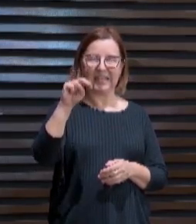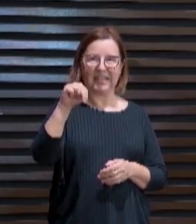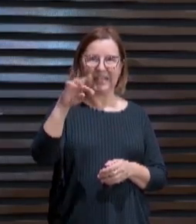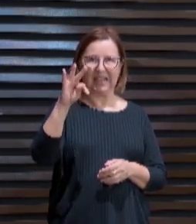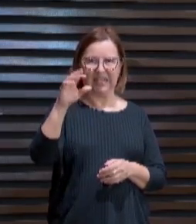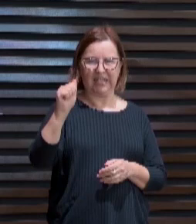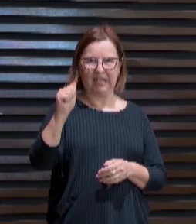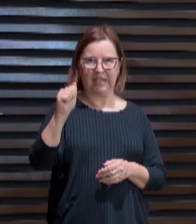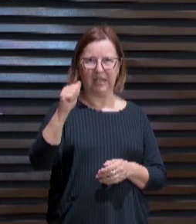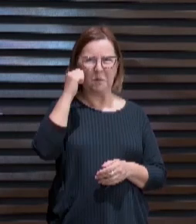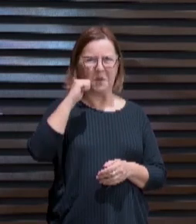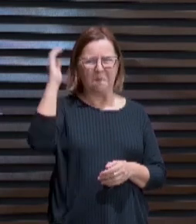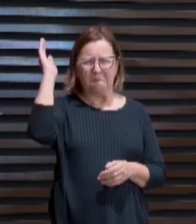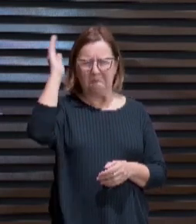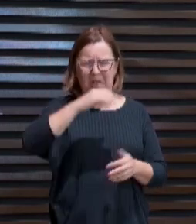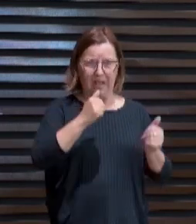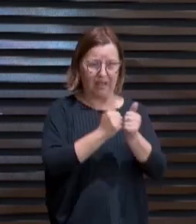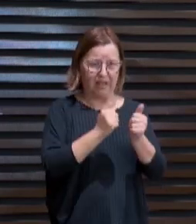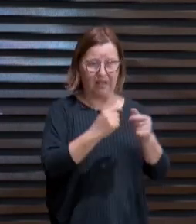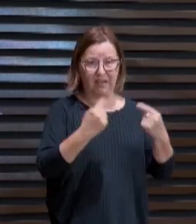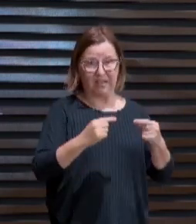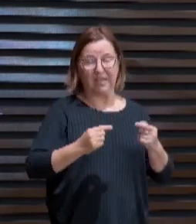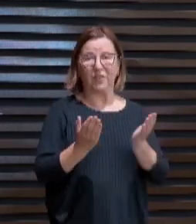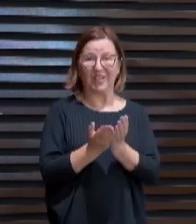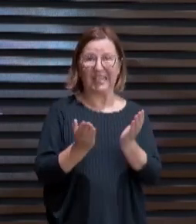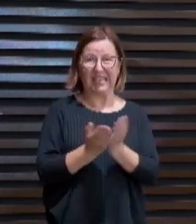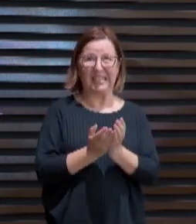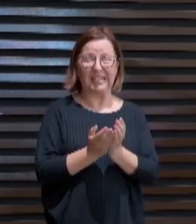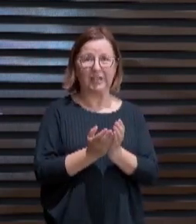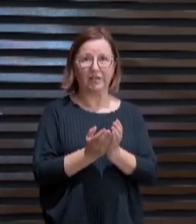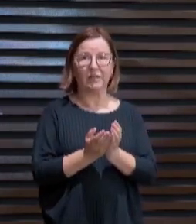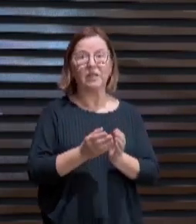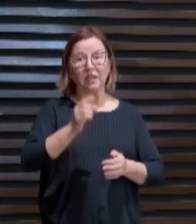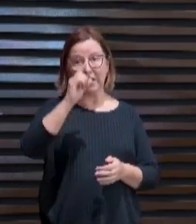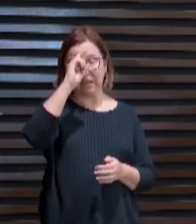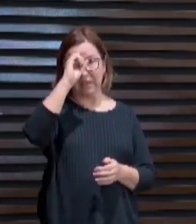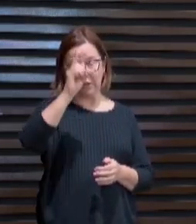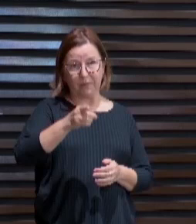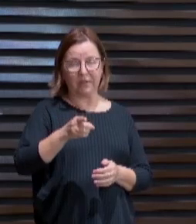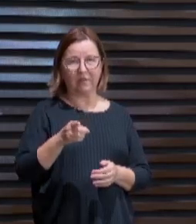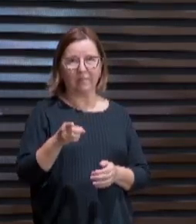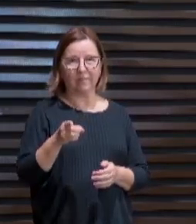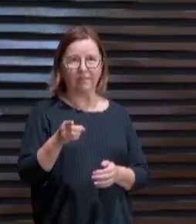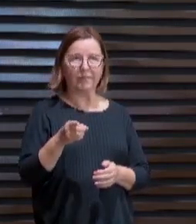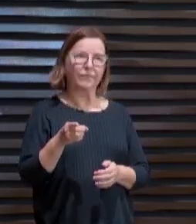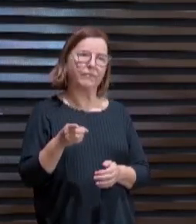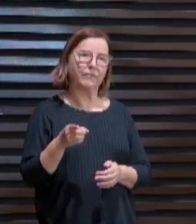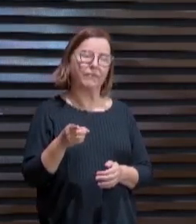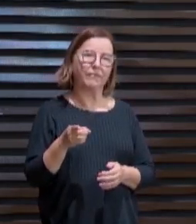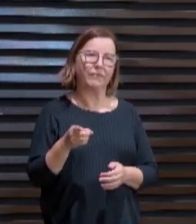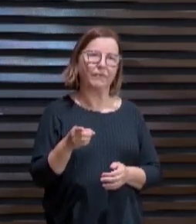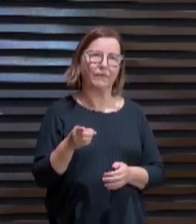de Cristo de maneira muito violenta, né? Ela ordenou, eu já te falei isso aqui uma vez, ela ordenou que